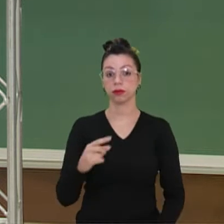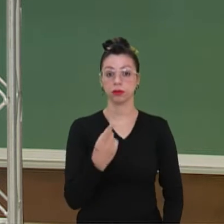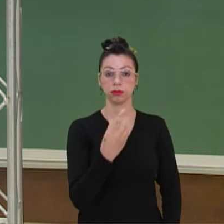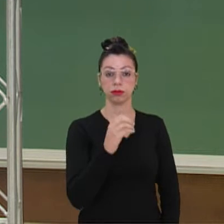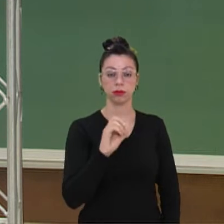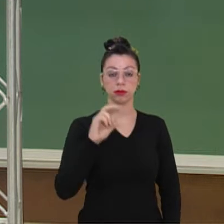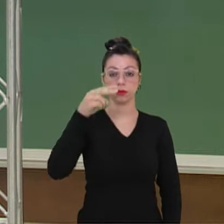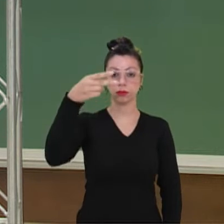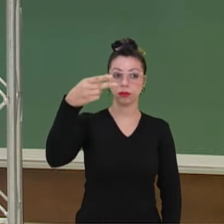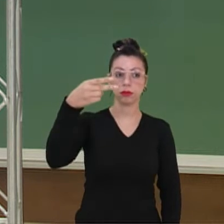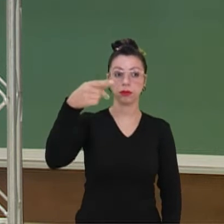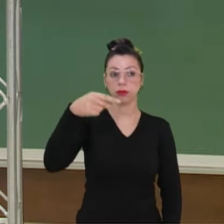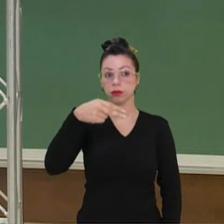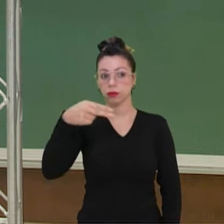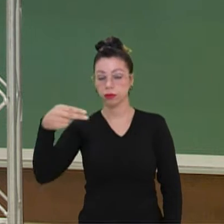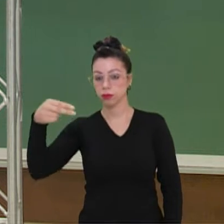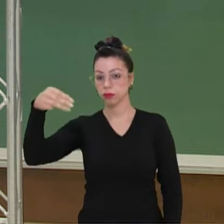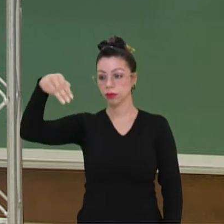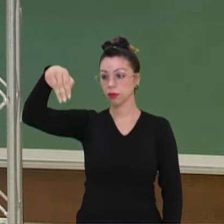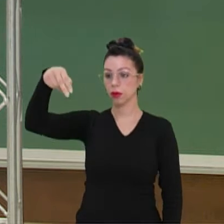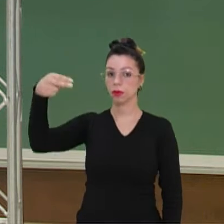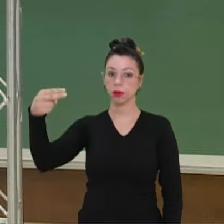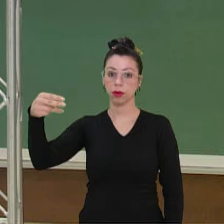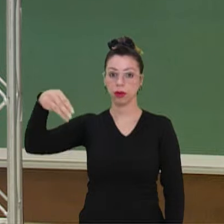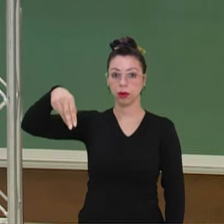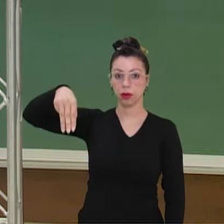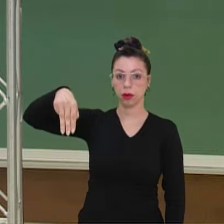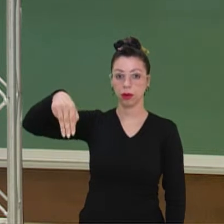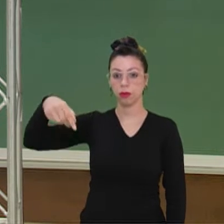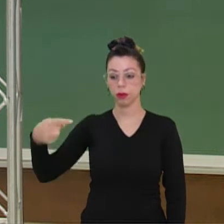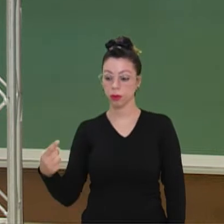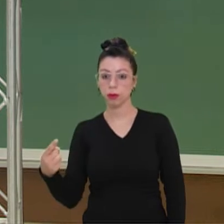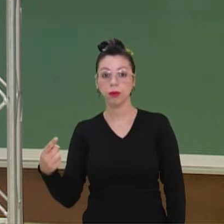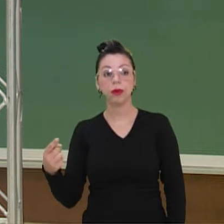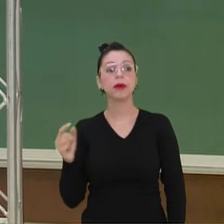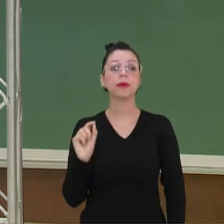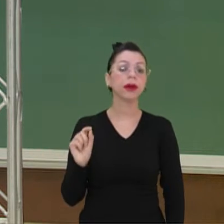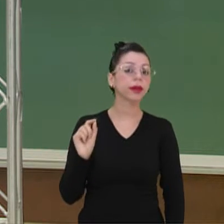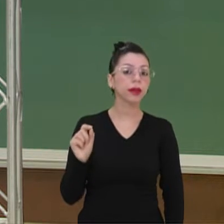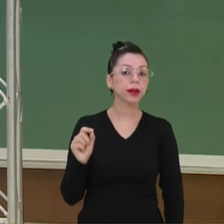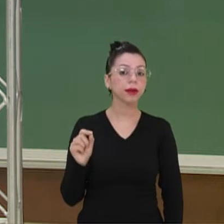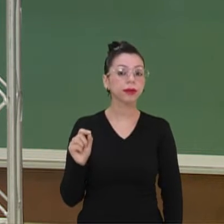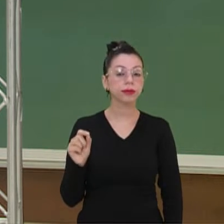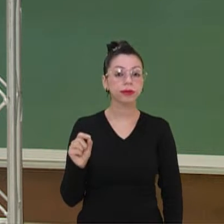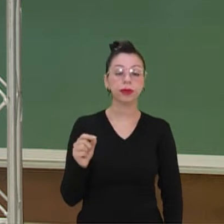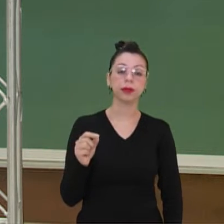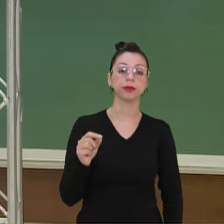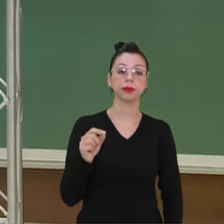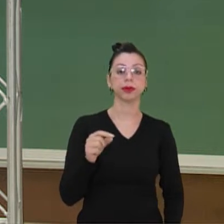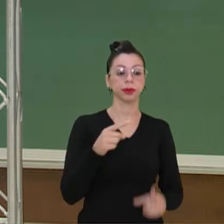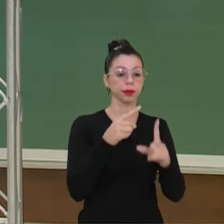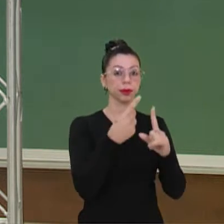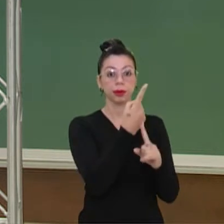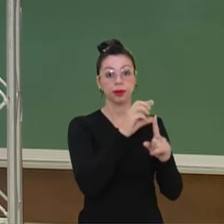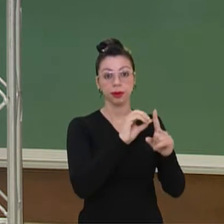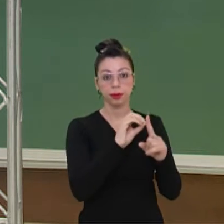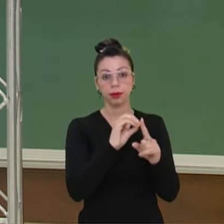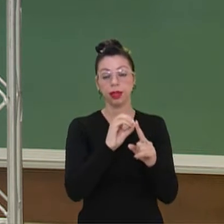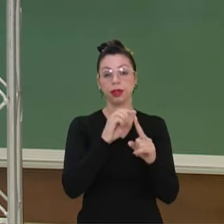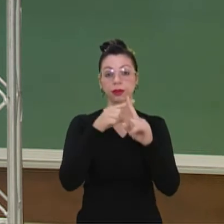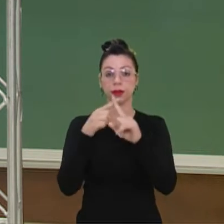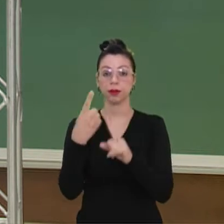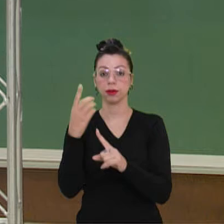M2 sobre M1. Mas quem é 10 ao quadrado? Tchan, tchan, tchan, tchan. É 100. 10 vezes 10 é 100. Portanto, ó, a razão entre as